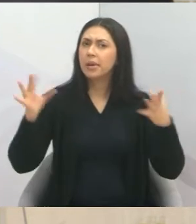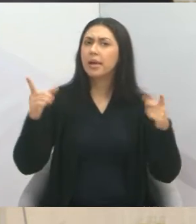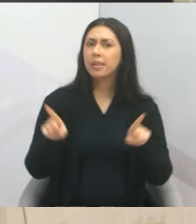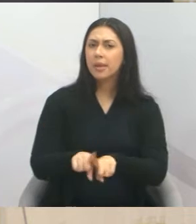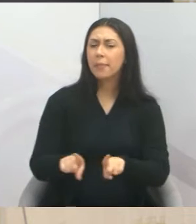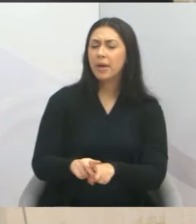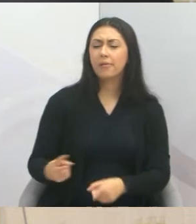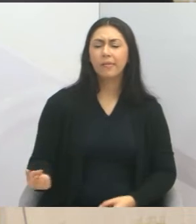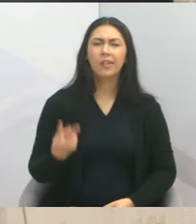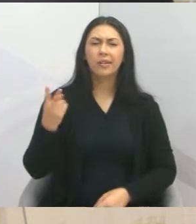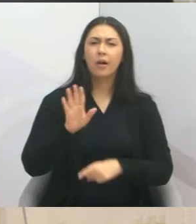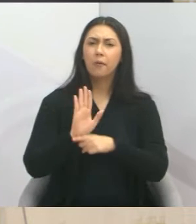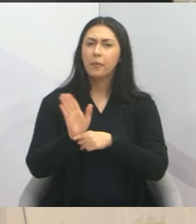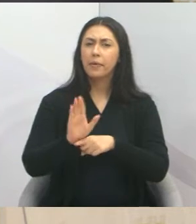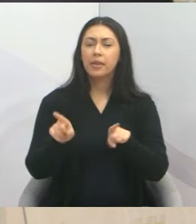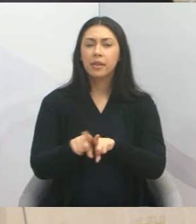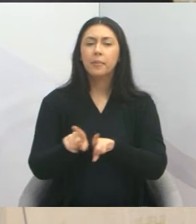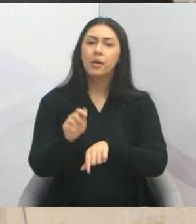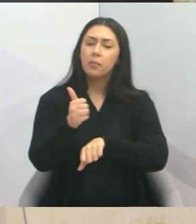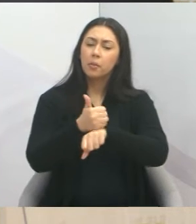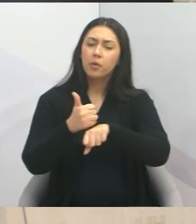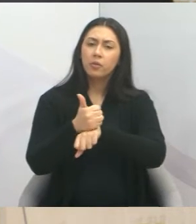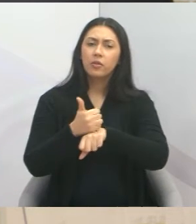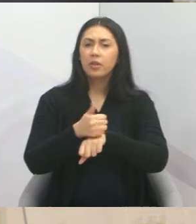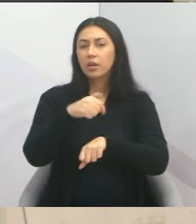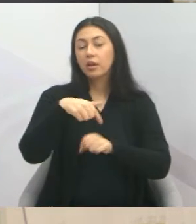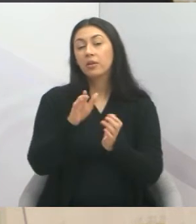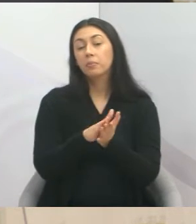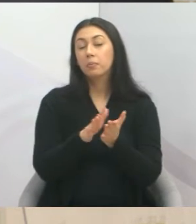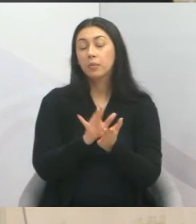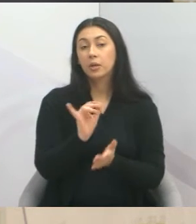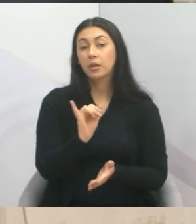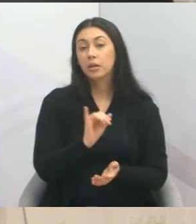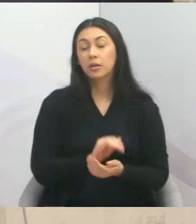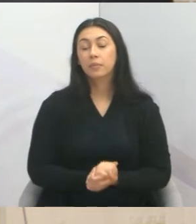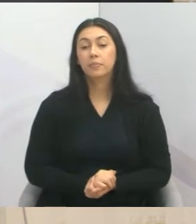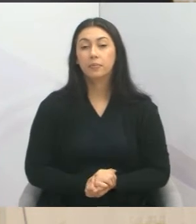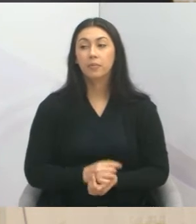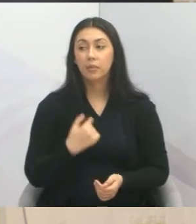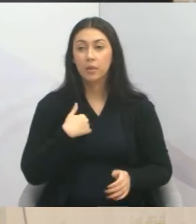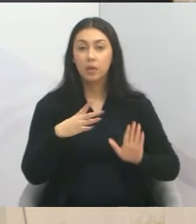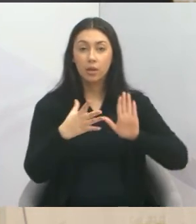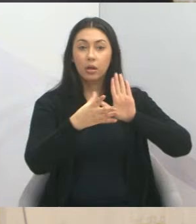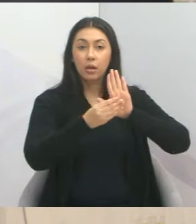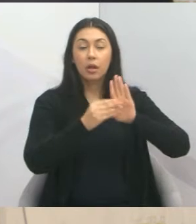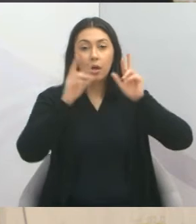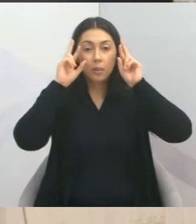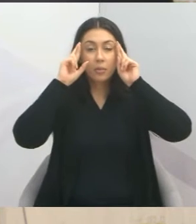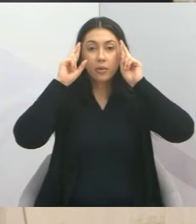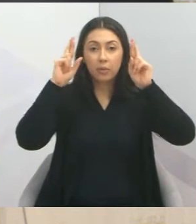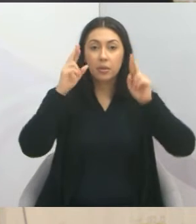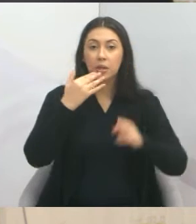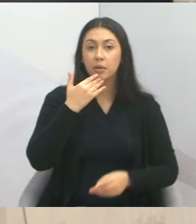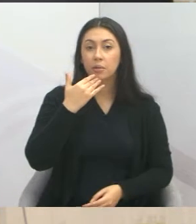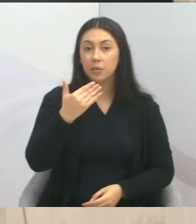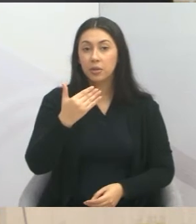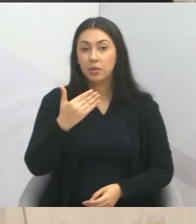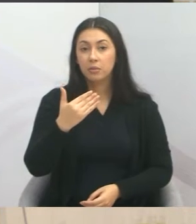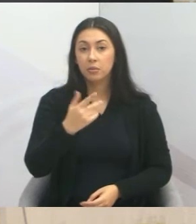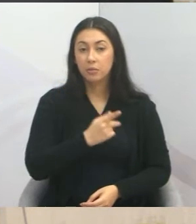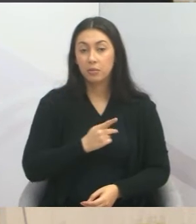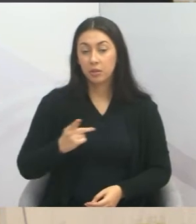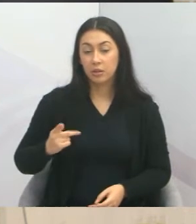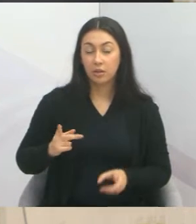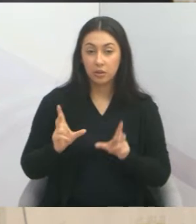É valorizado sobretudo os profissionais da cidade de Jacareí feito esse registro respeitosamente referimos